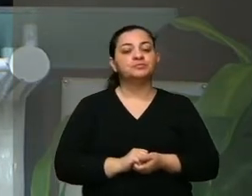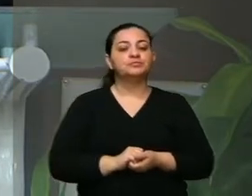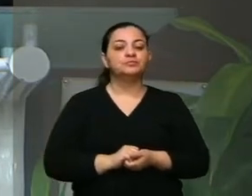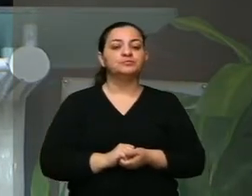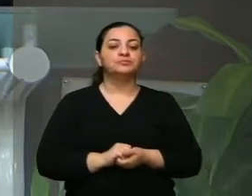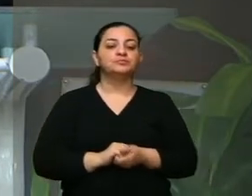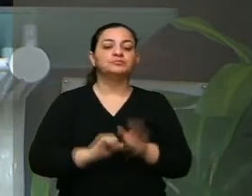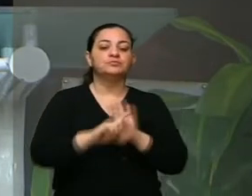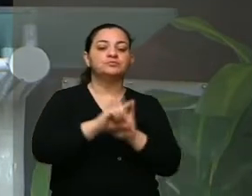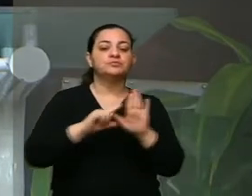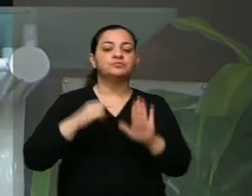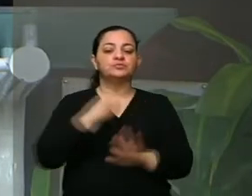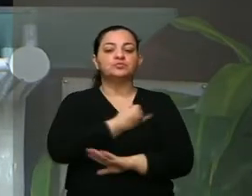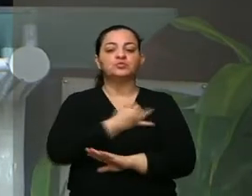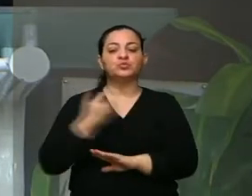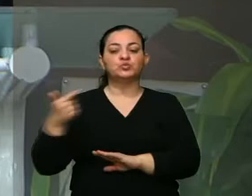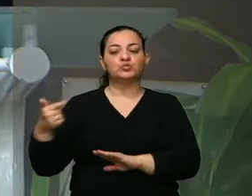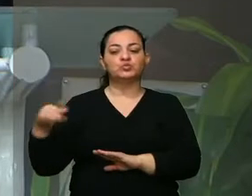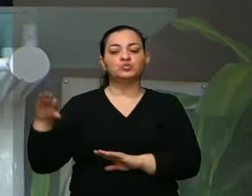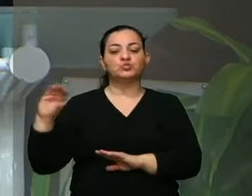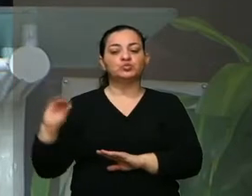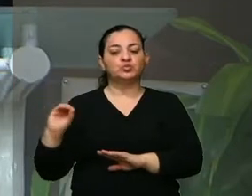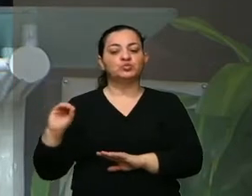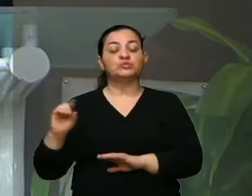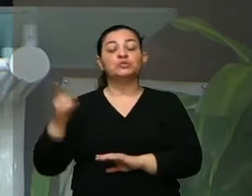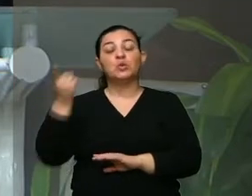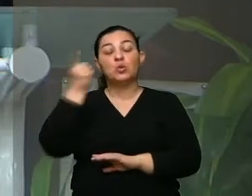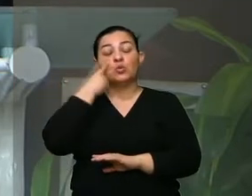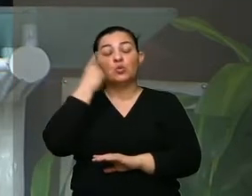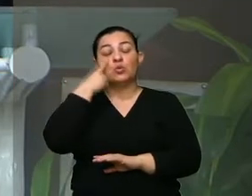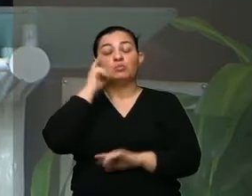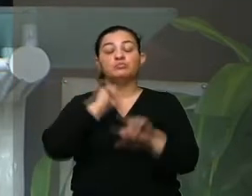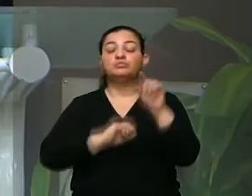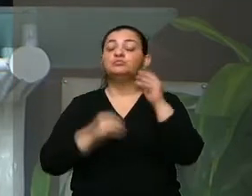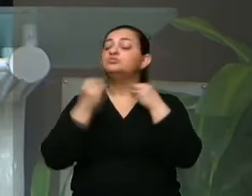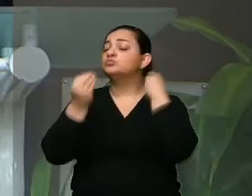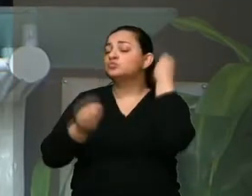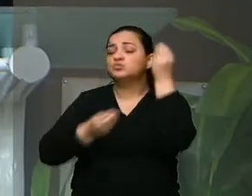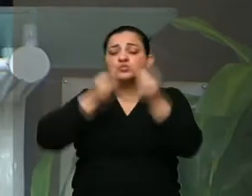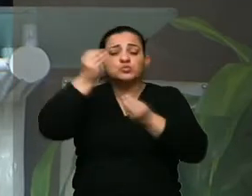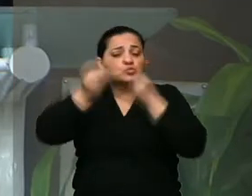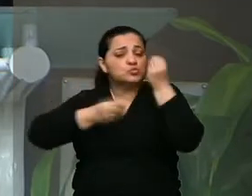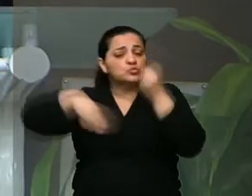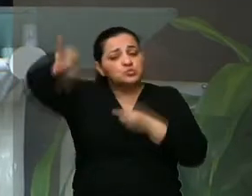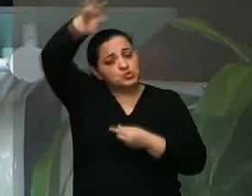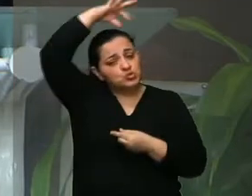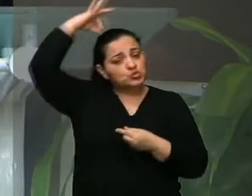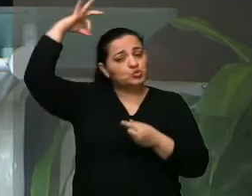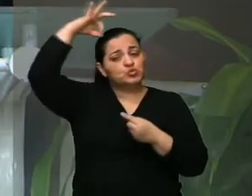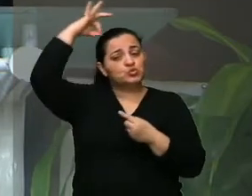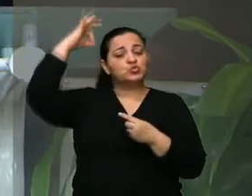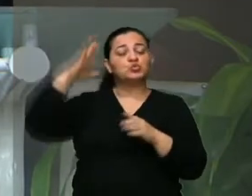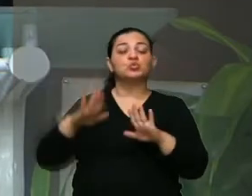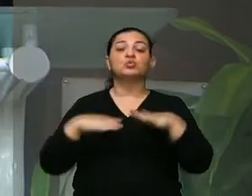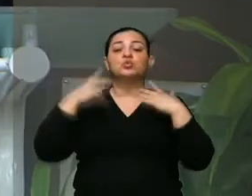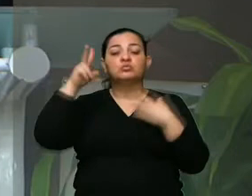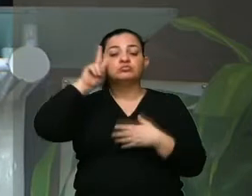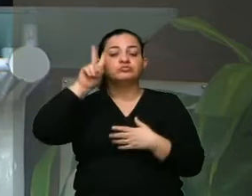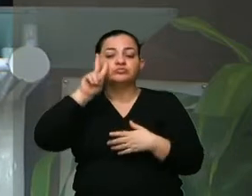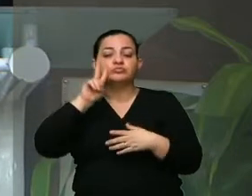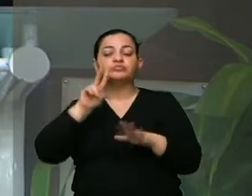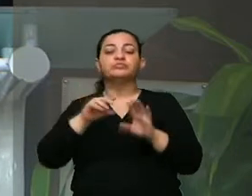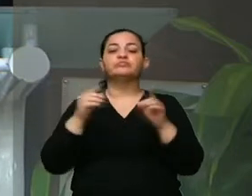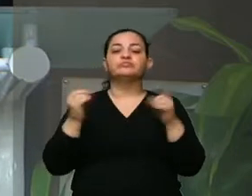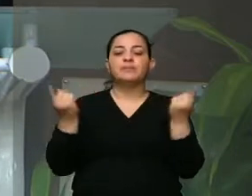parágrafo 70 o como um espírito santo escuta que igreja lembra que é um